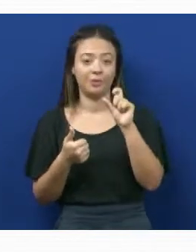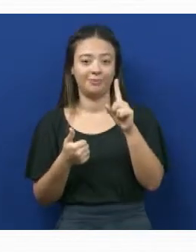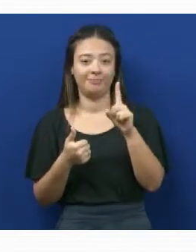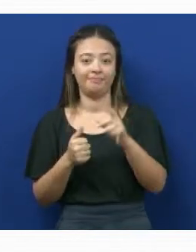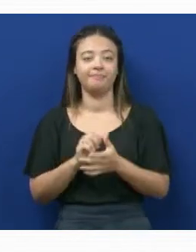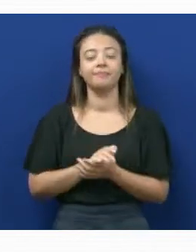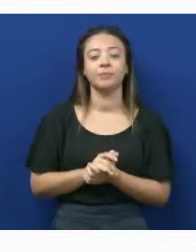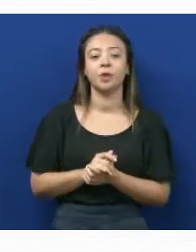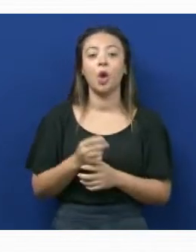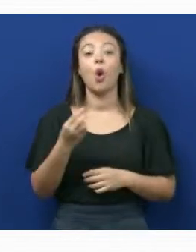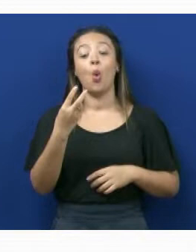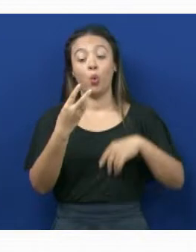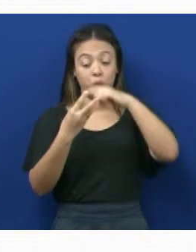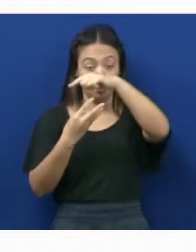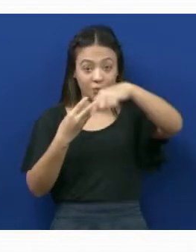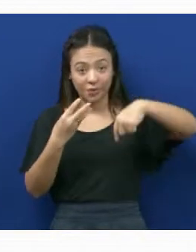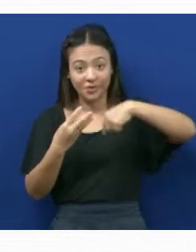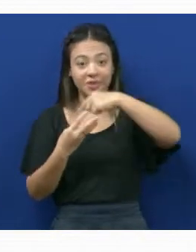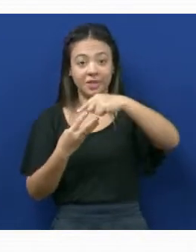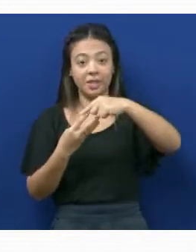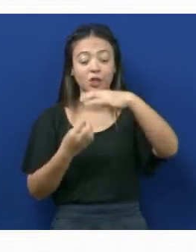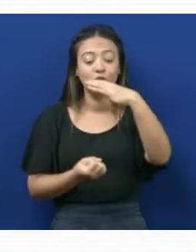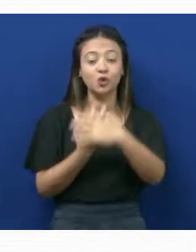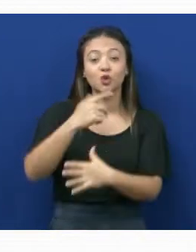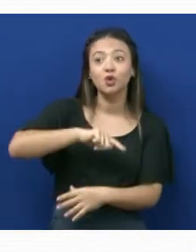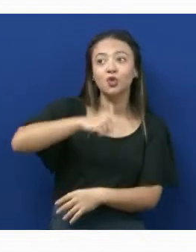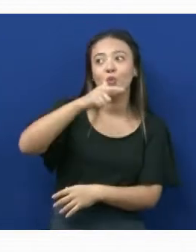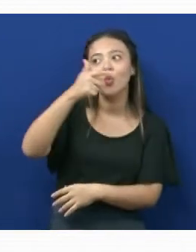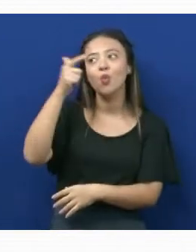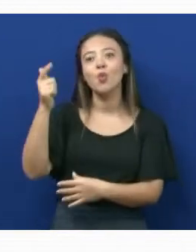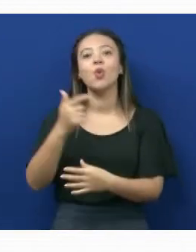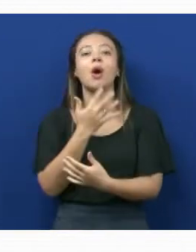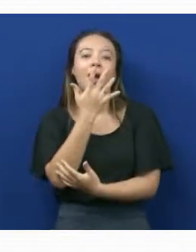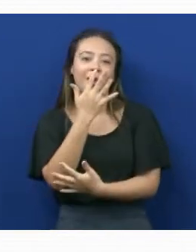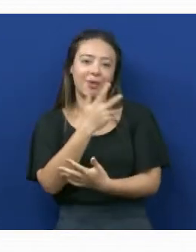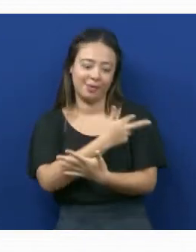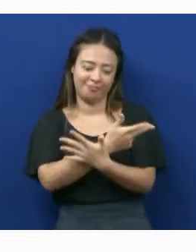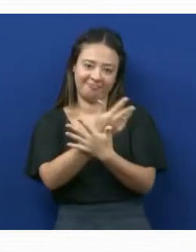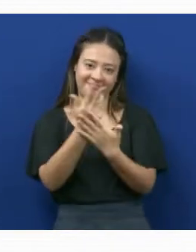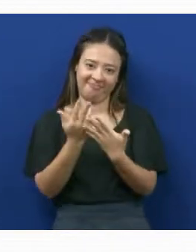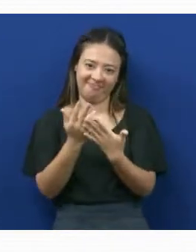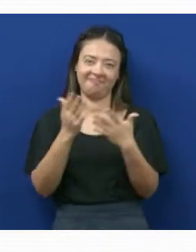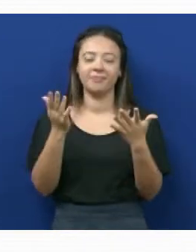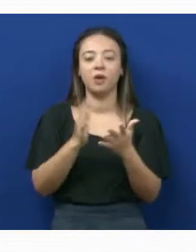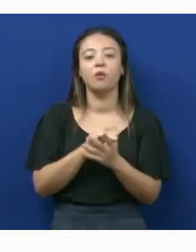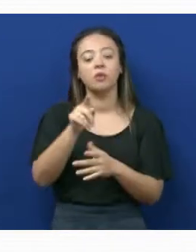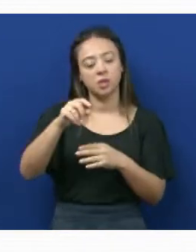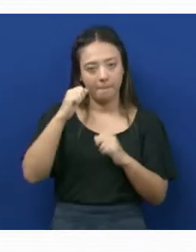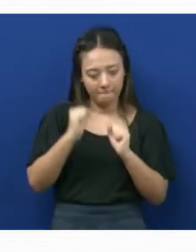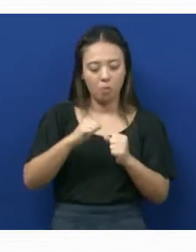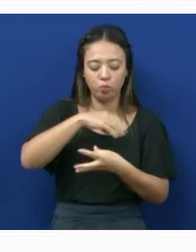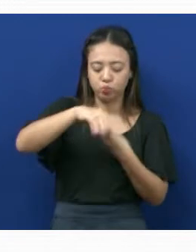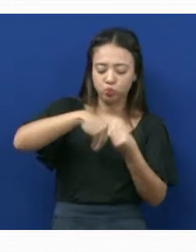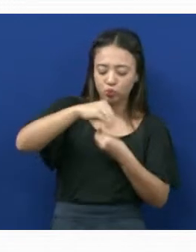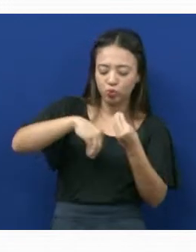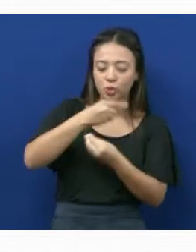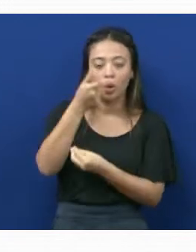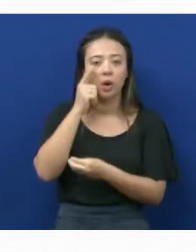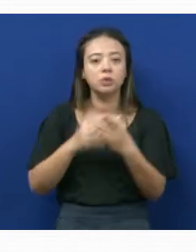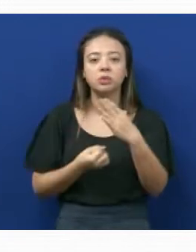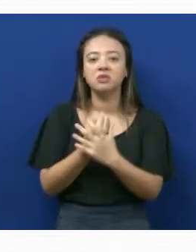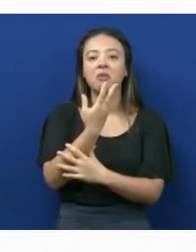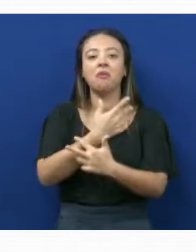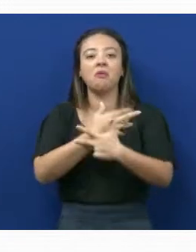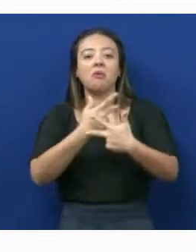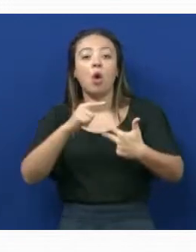Foi dessas três cores que surgiu todas as outras cores. Você vai fazendo essa mistura e você vai conseguindo aí as